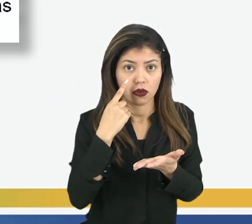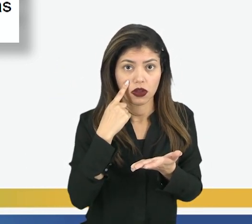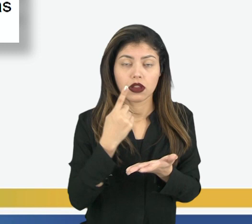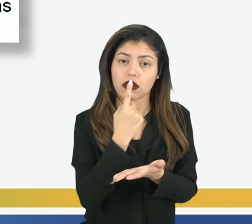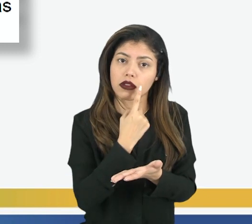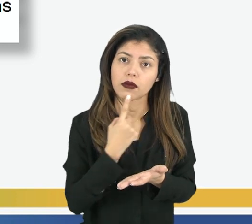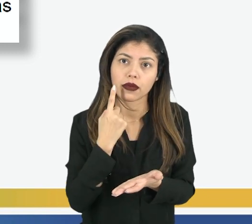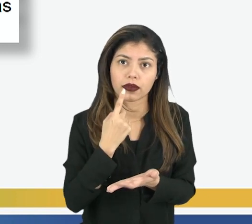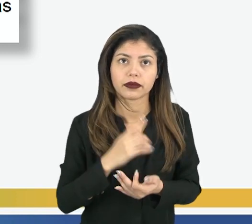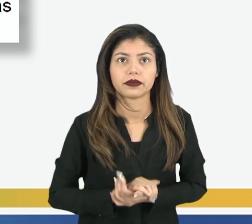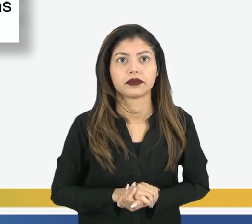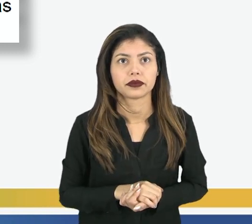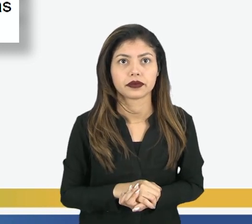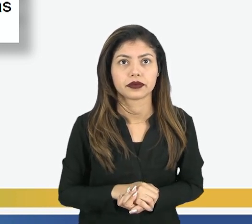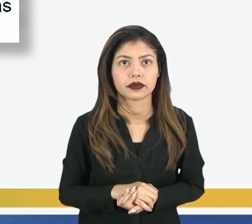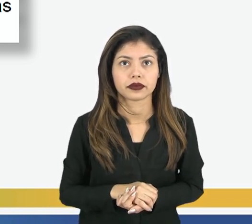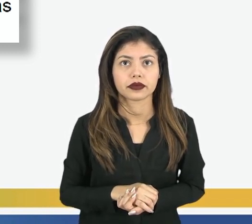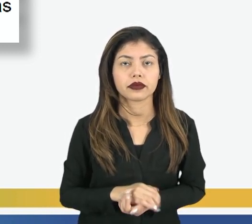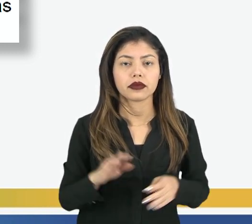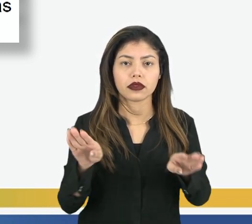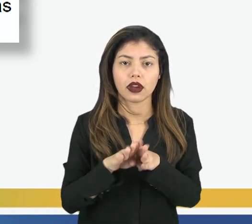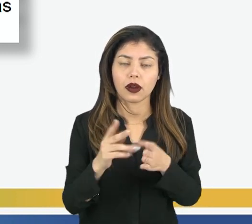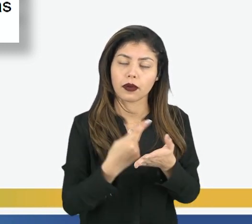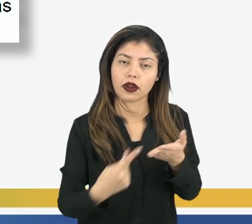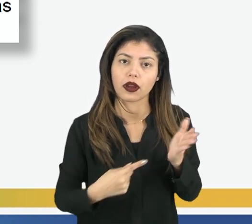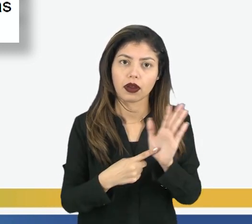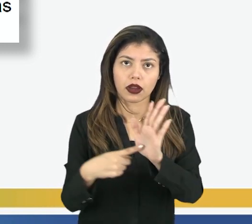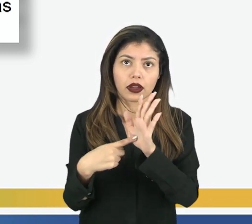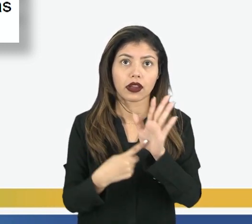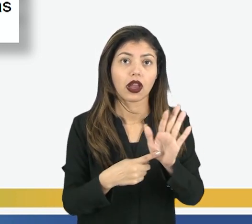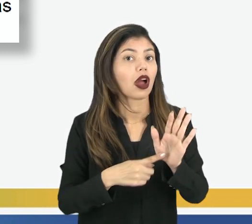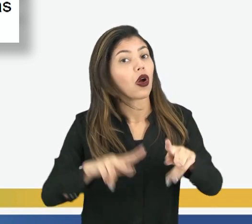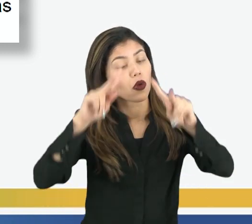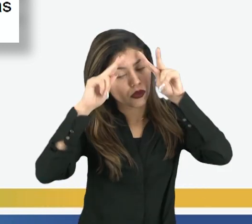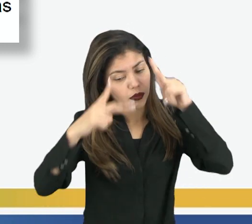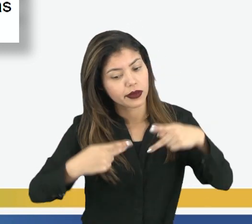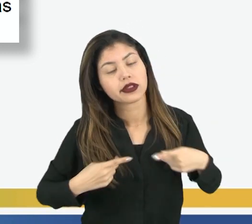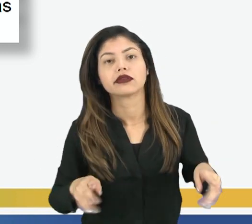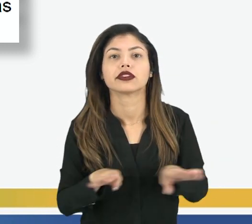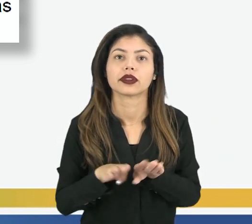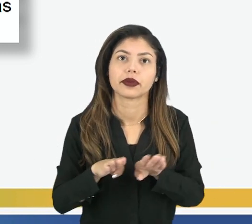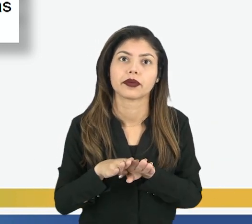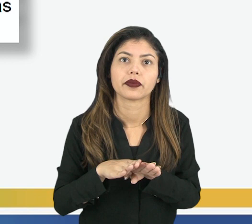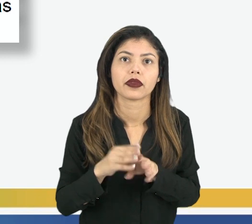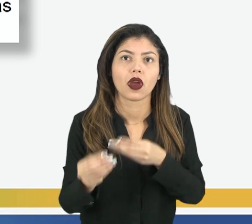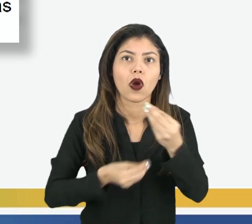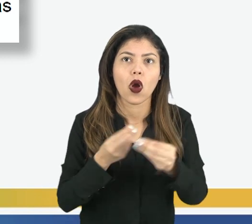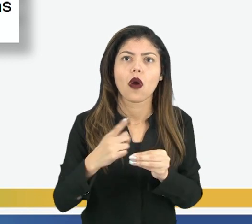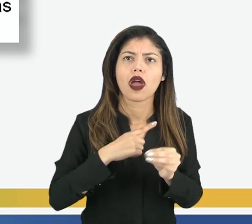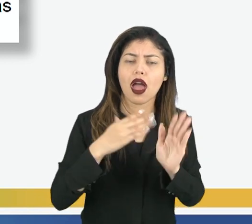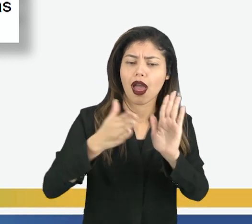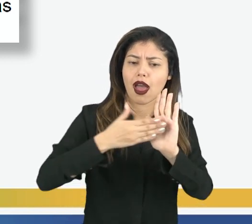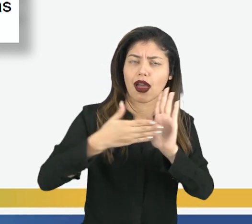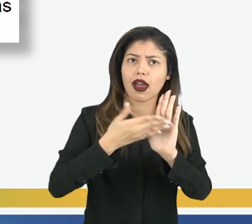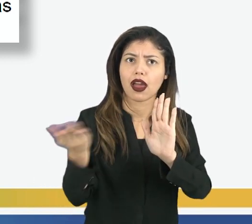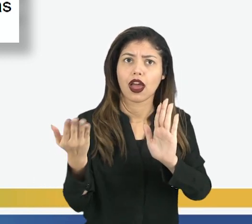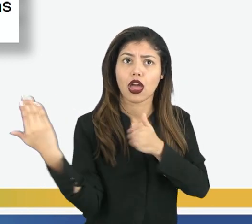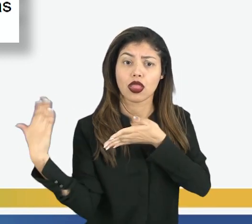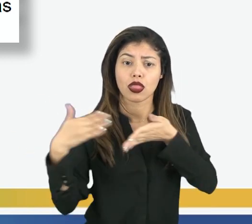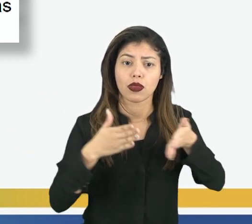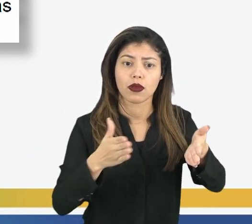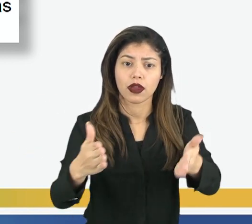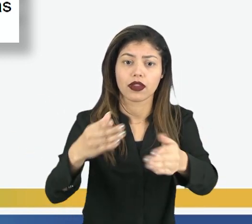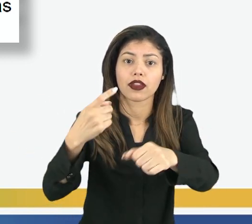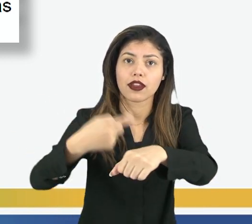da boca. Os poemas também podem representar valores humanos, como aconteceu no poema No Meio do